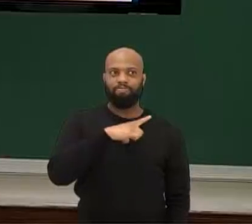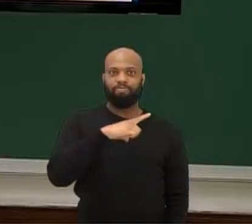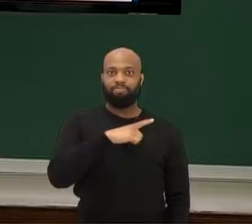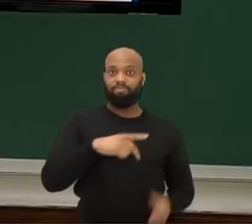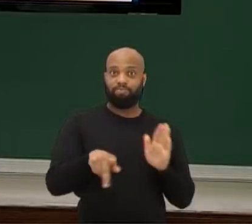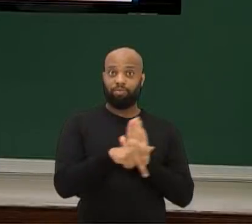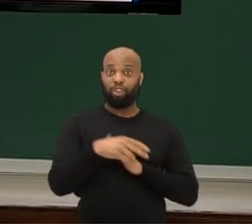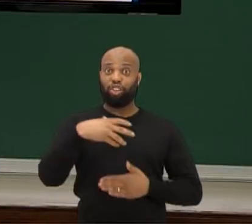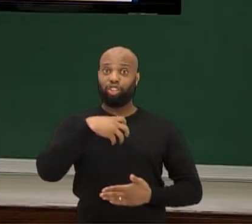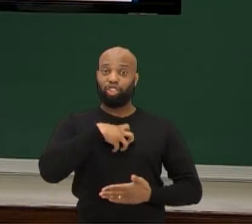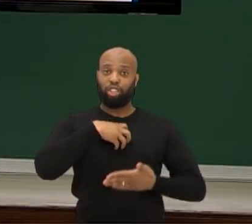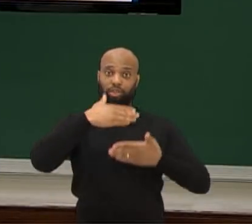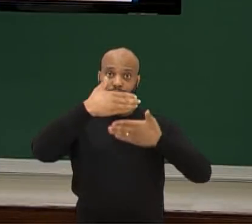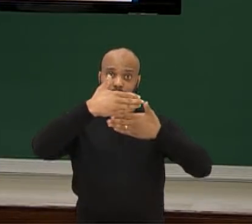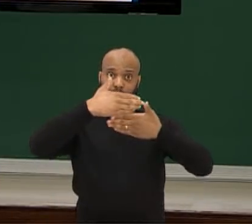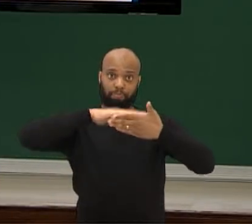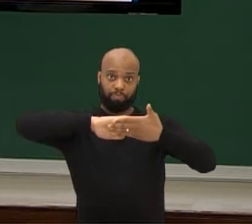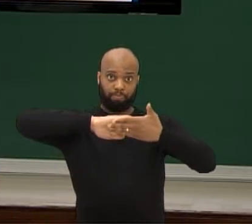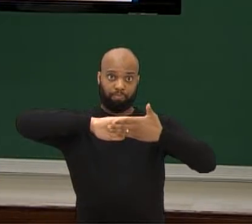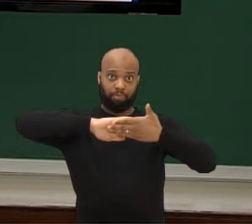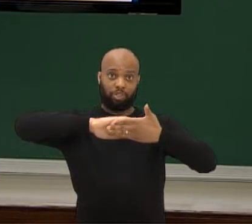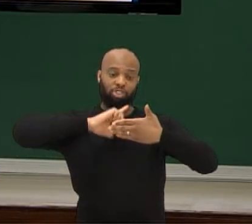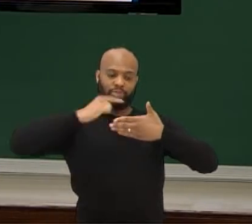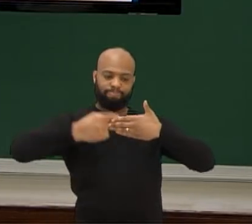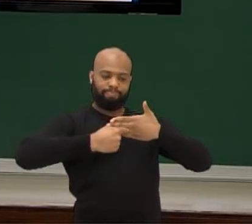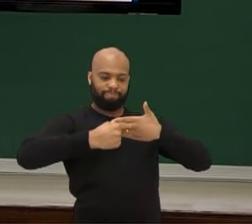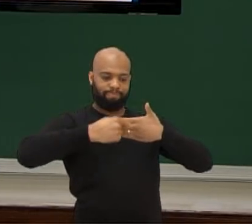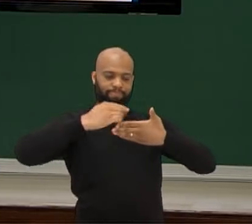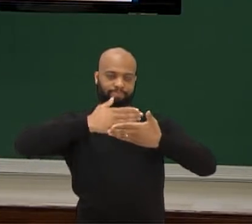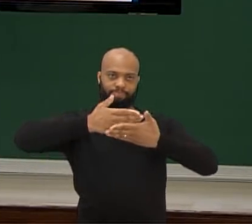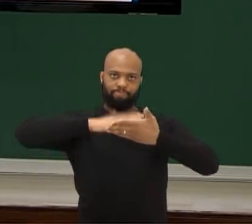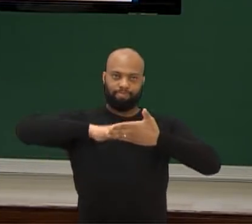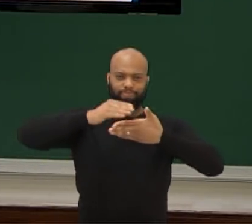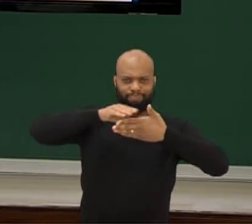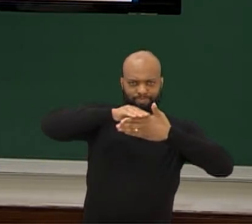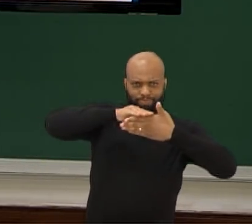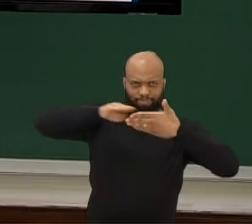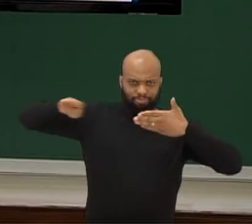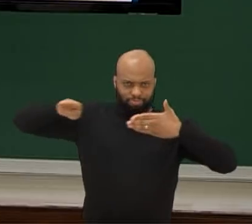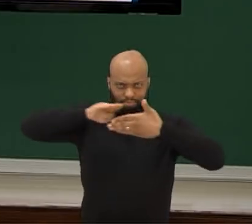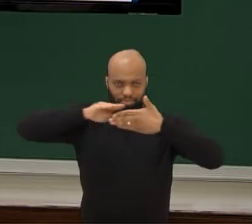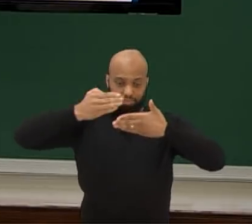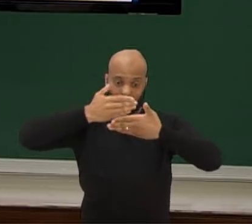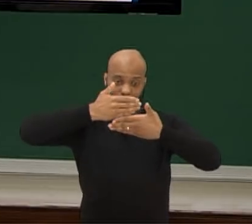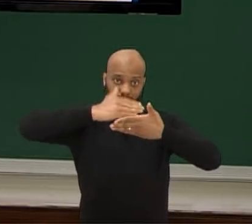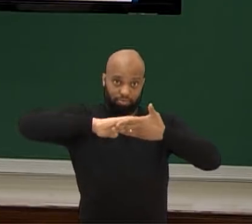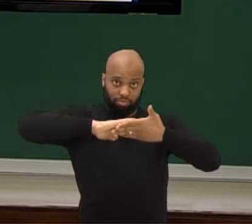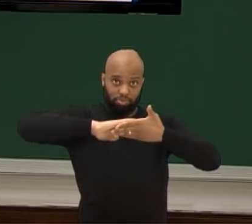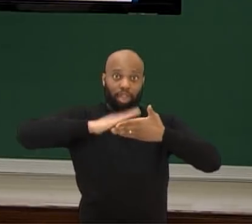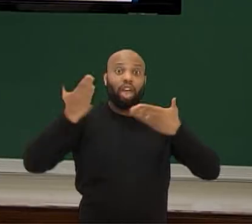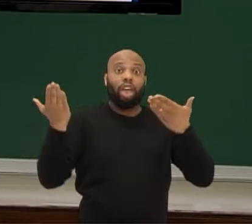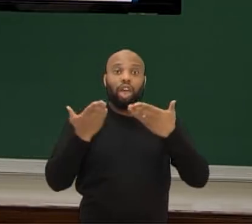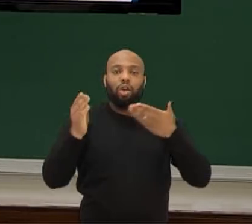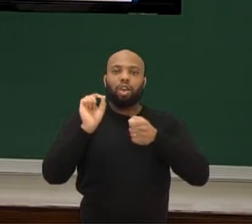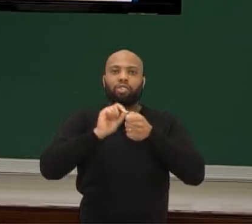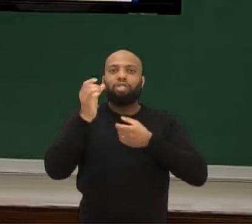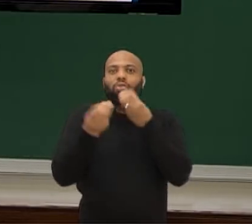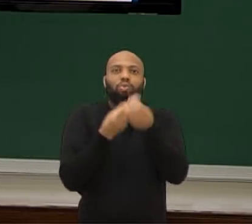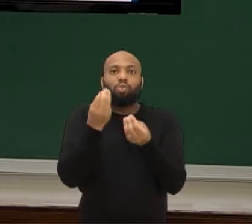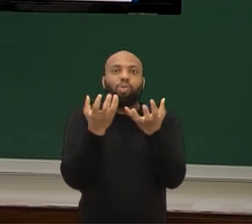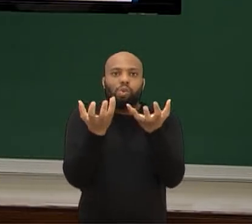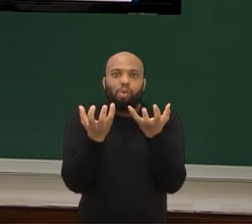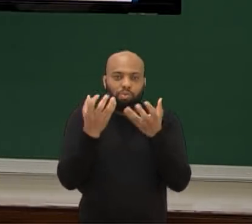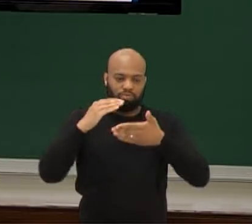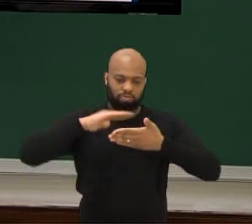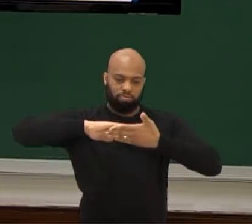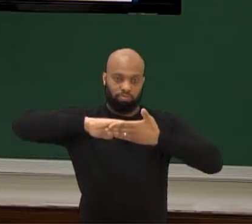uma figura na parte inferior do eixo de simetria. Essa figura, a gente vai fazer a montagem dela,